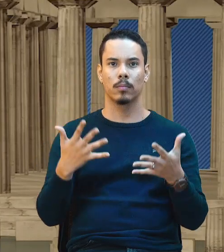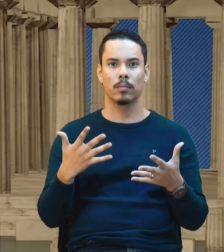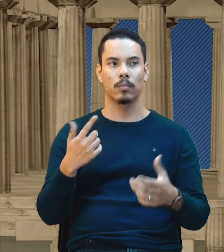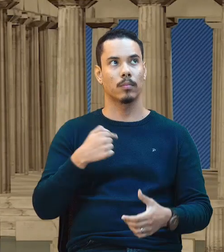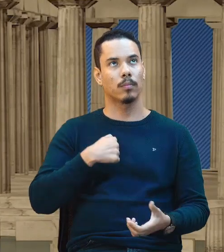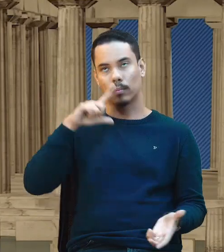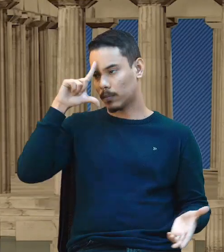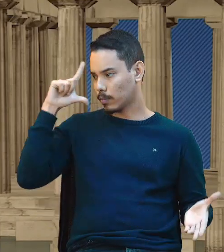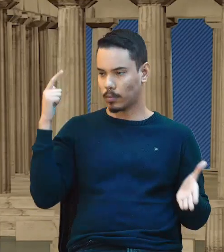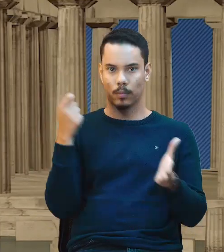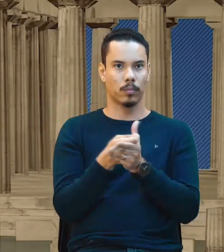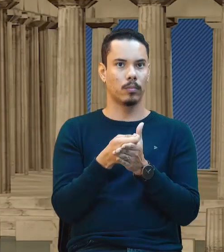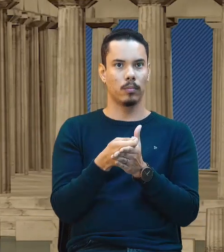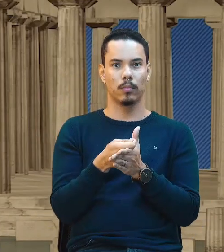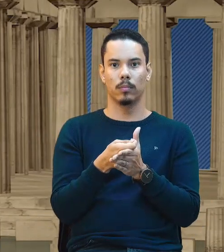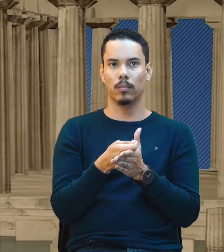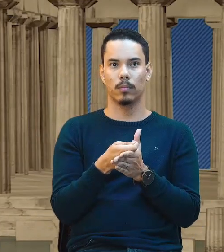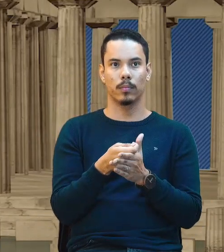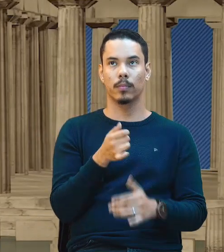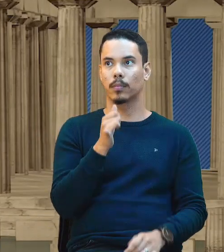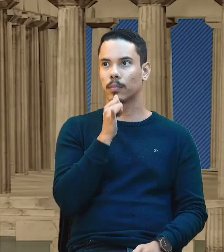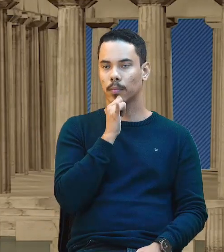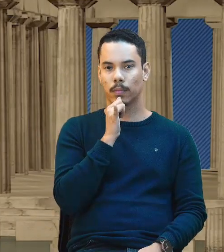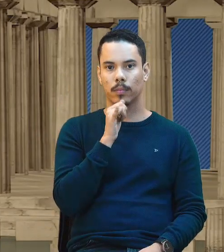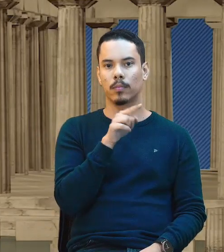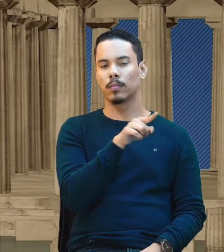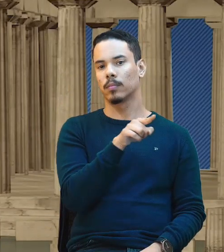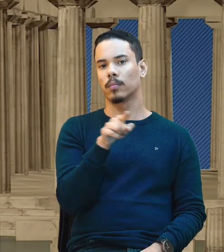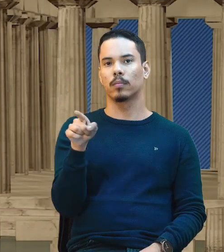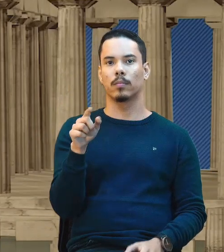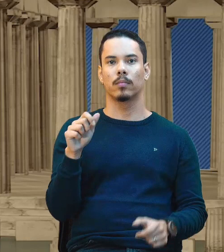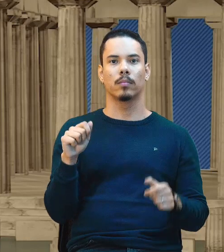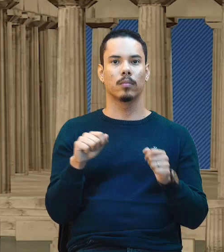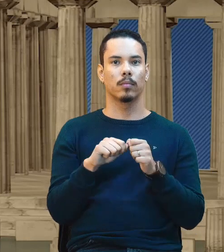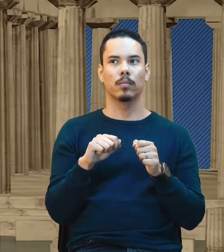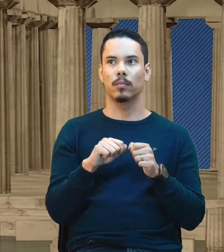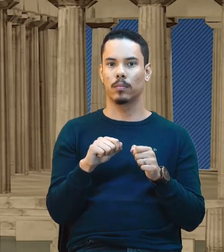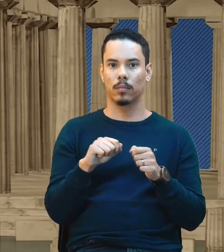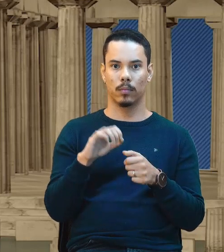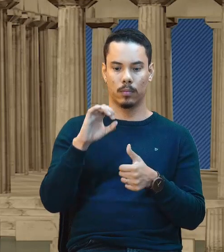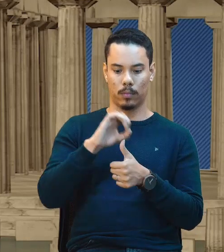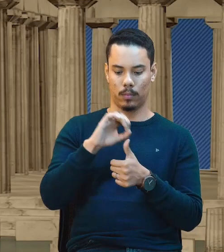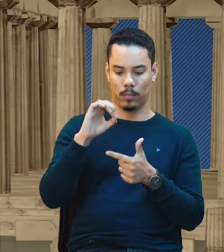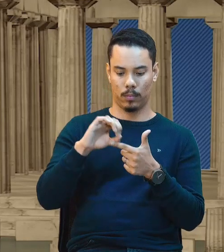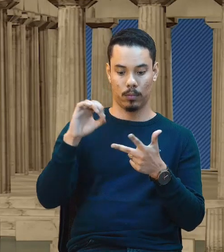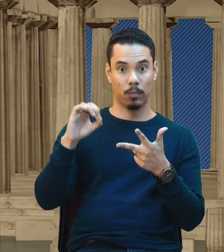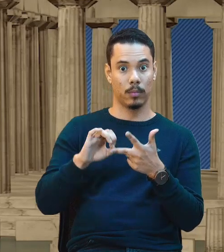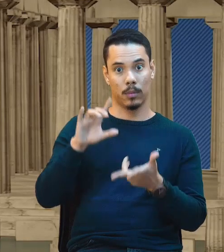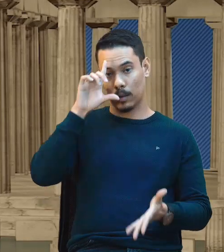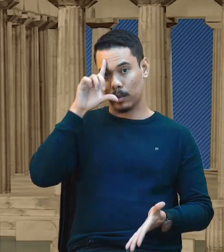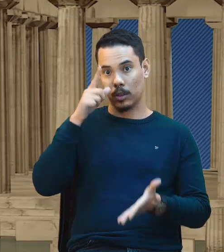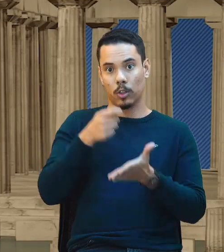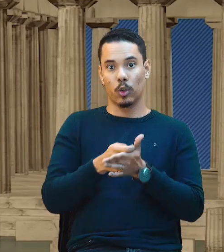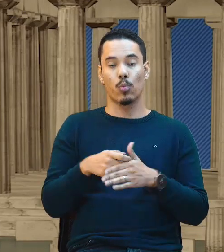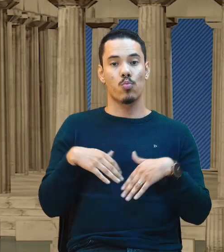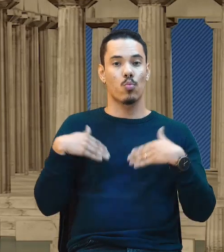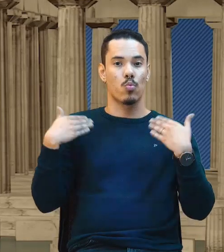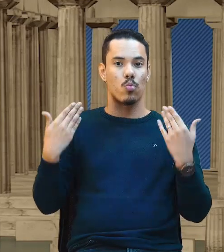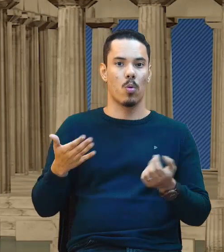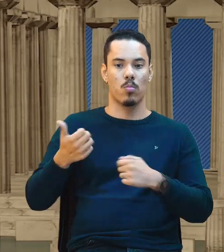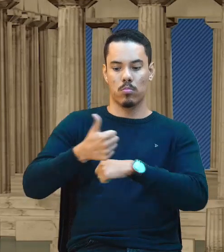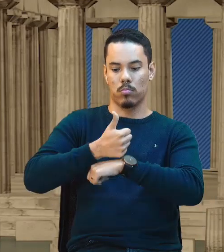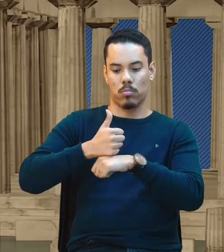decisão, vocês forem fazer o Enem para decidir qual profissão escolher, estudar para a